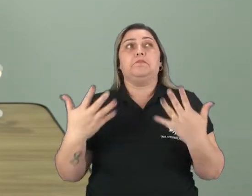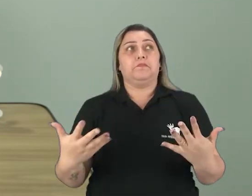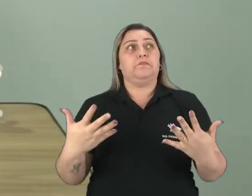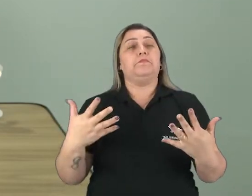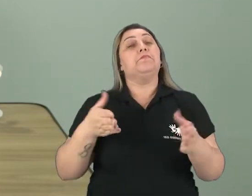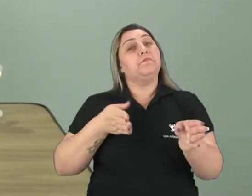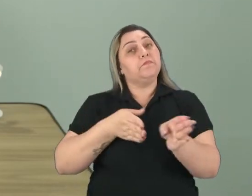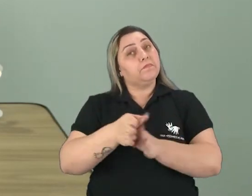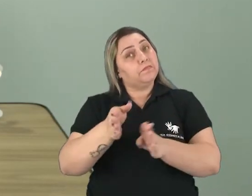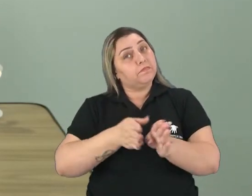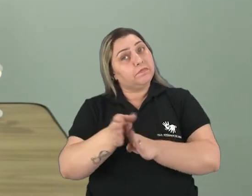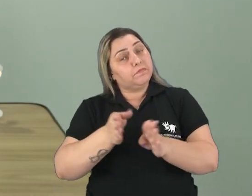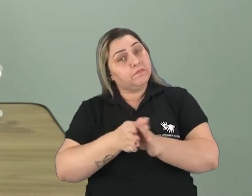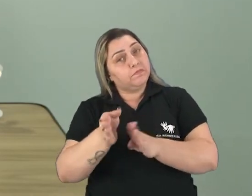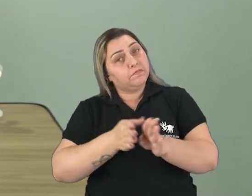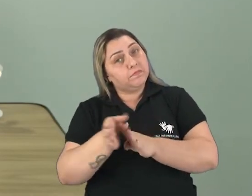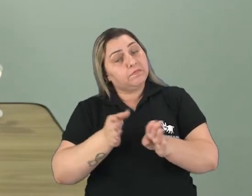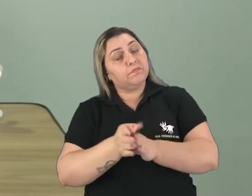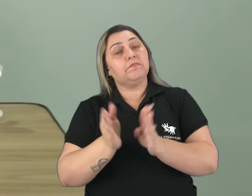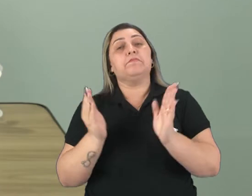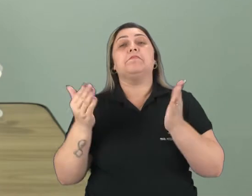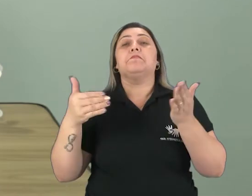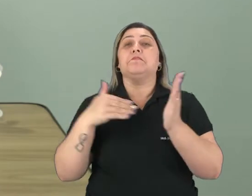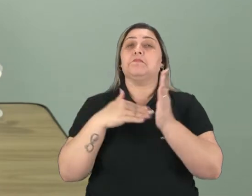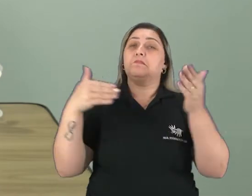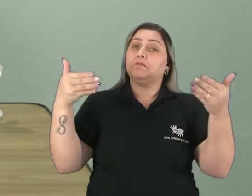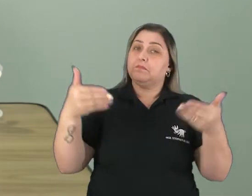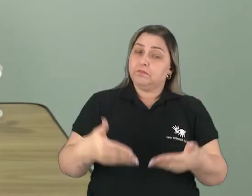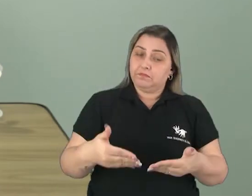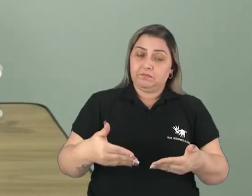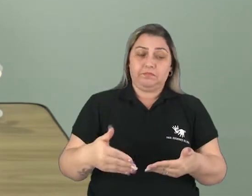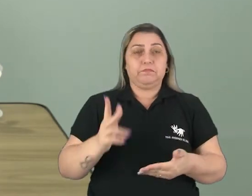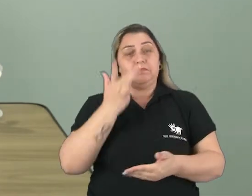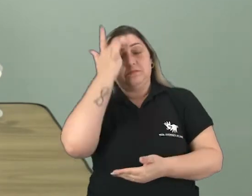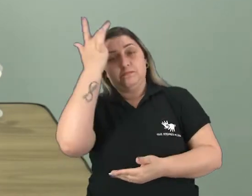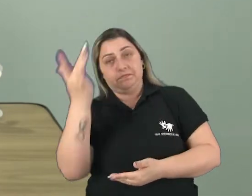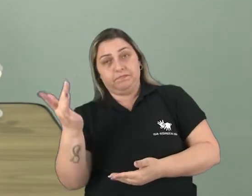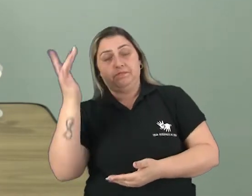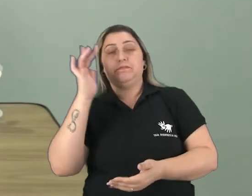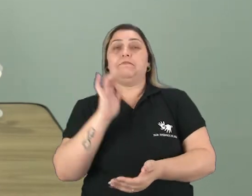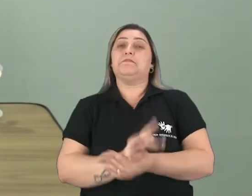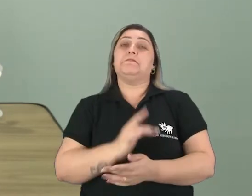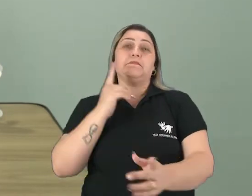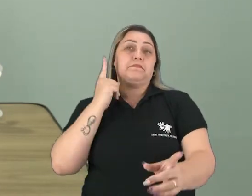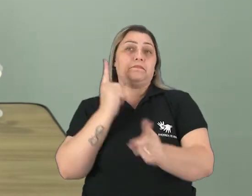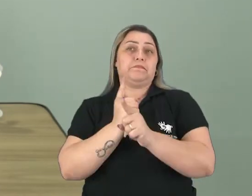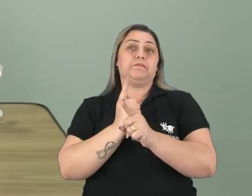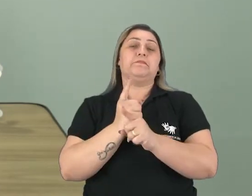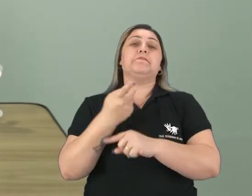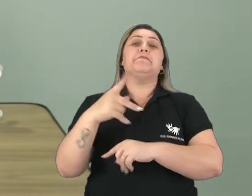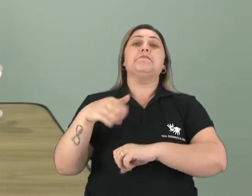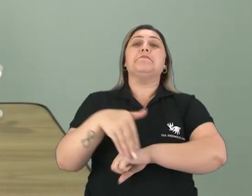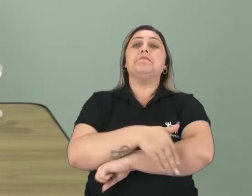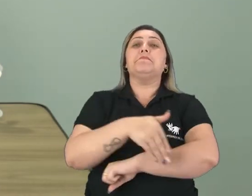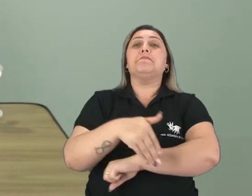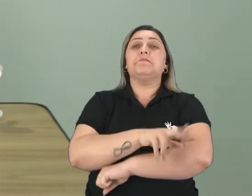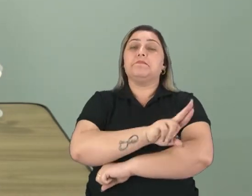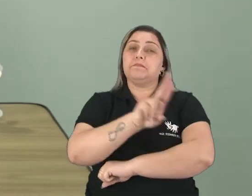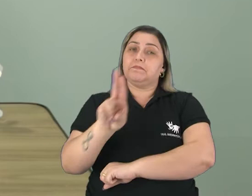vai se orientando até chegar. Assim vai ficar fácil para ele encontrar o seu endereço, para